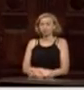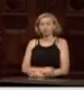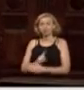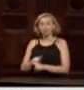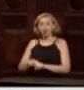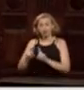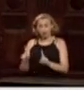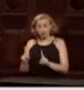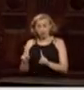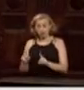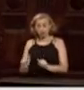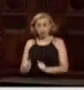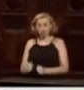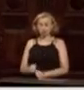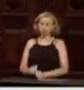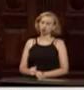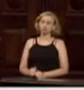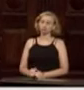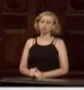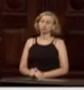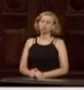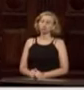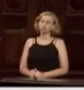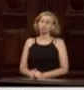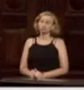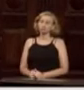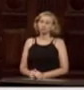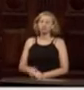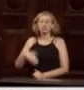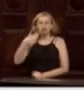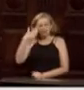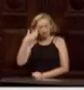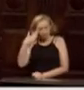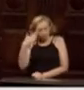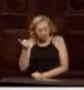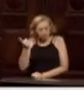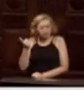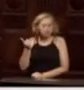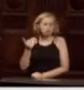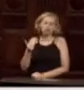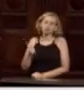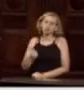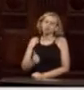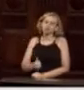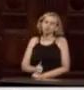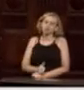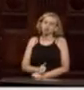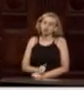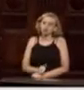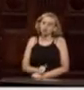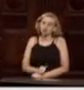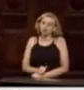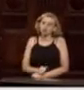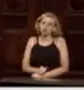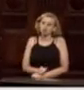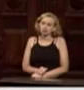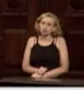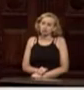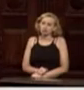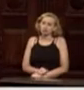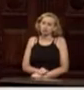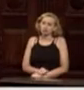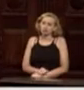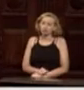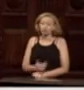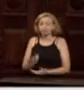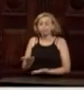Mas resistimos ardorosamente, porque sabíamos que esse era o caminho. Infelizmente, perdemos o